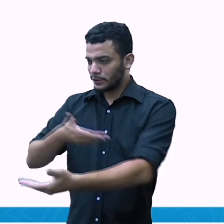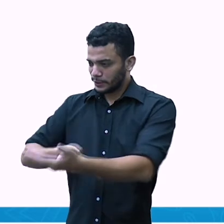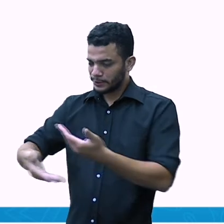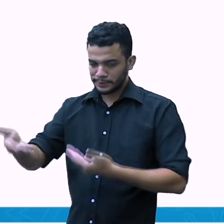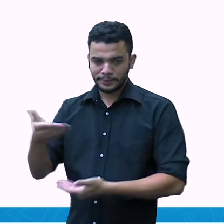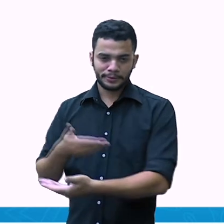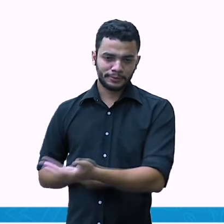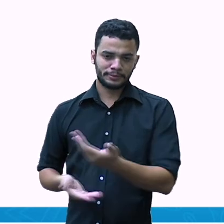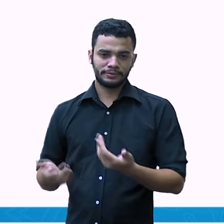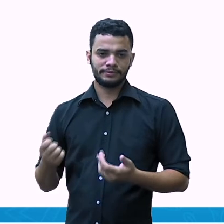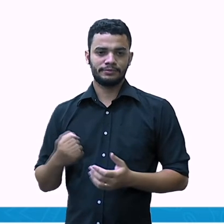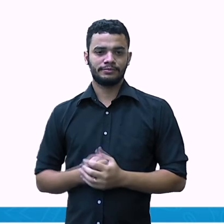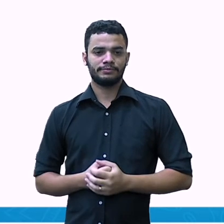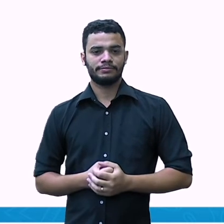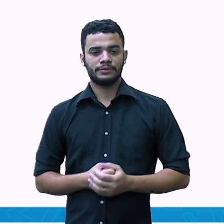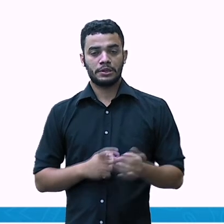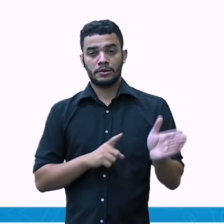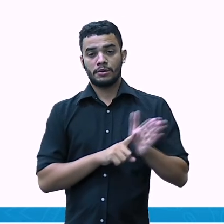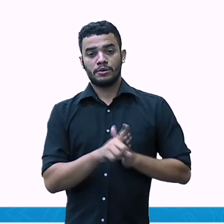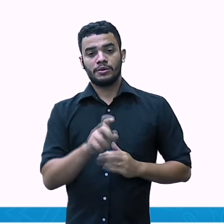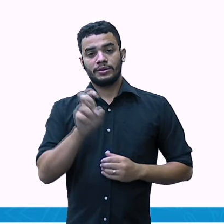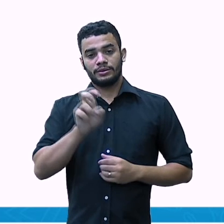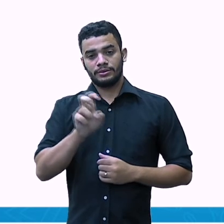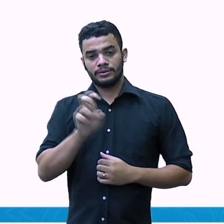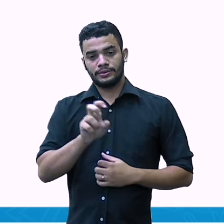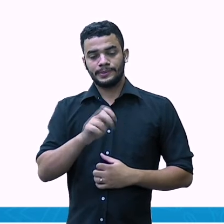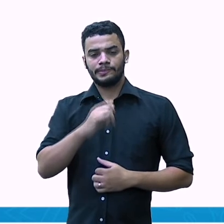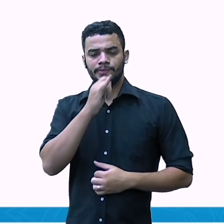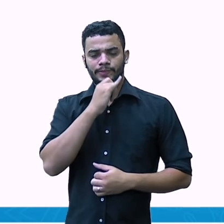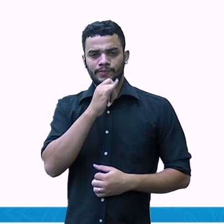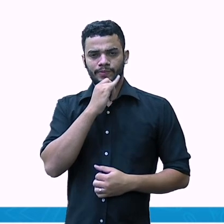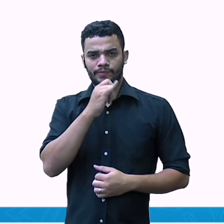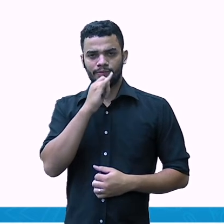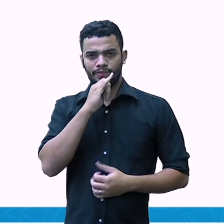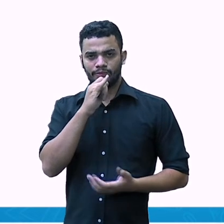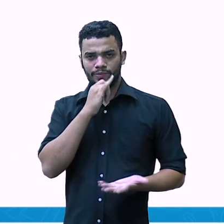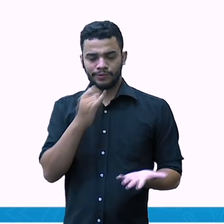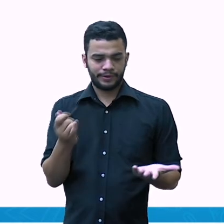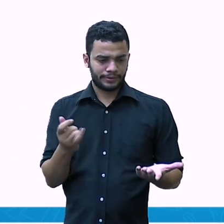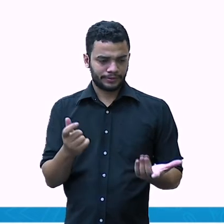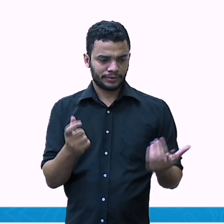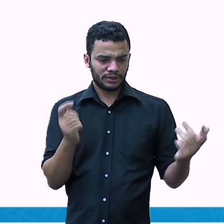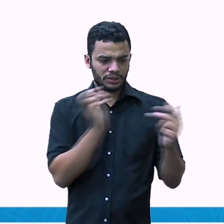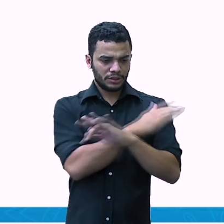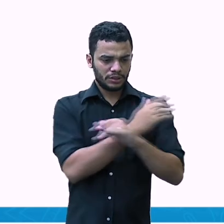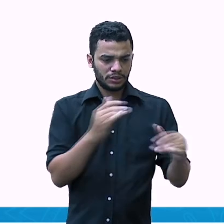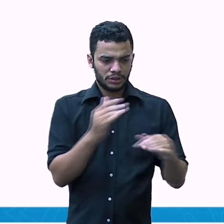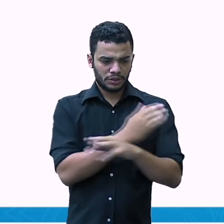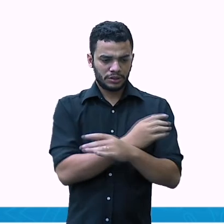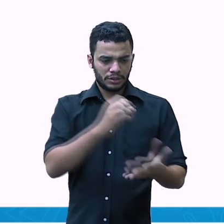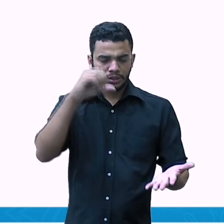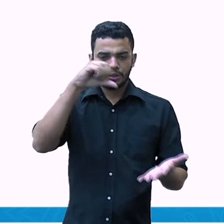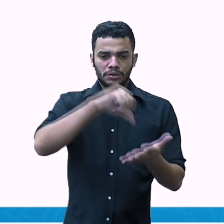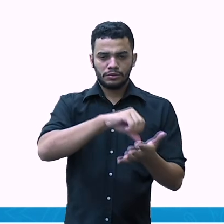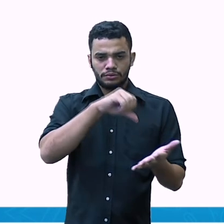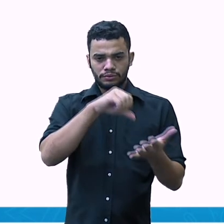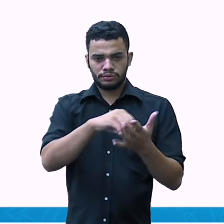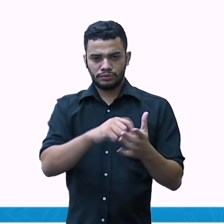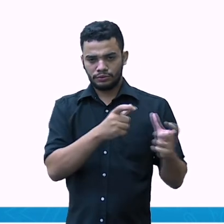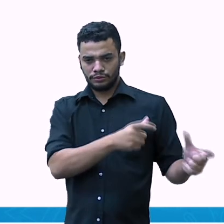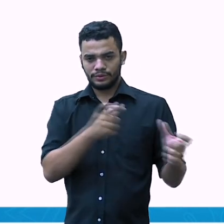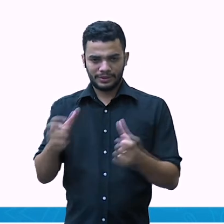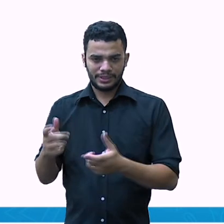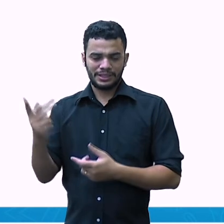5. Centros urbanos como Londres, São Paulo e Nova York têm como ponto forte econômico